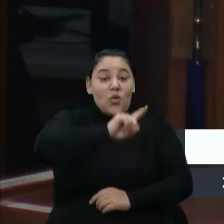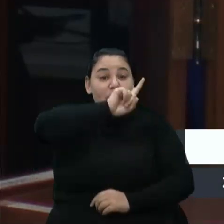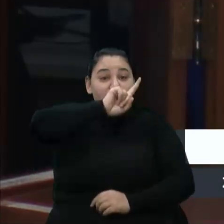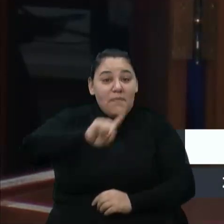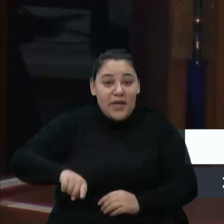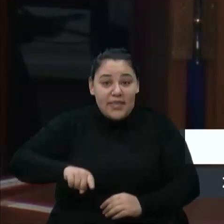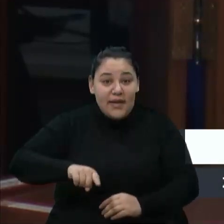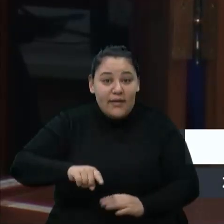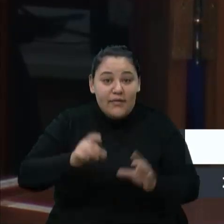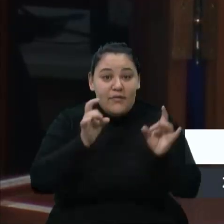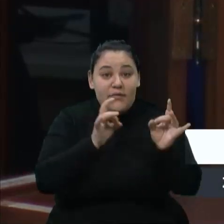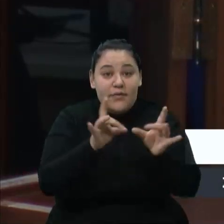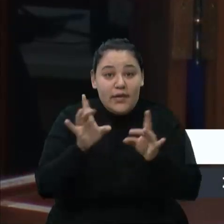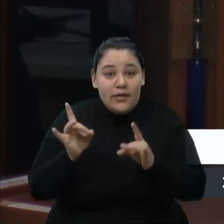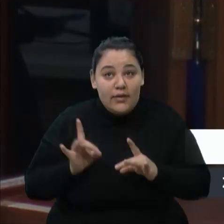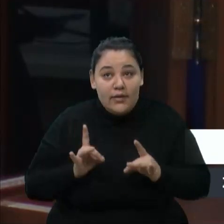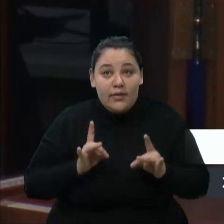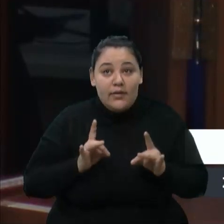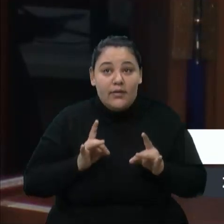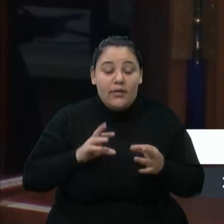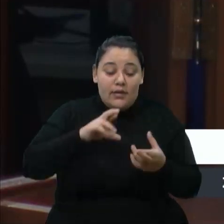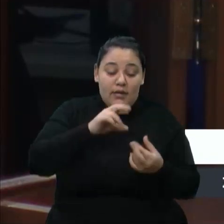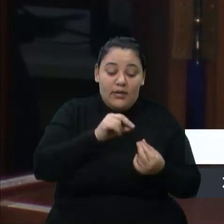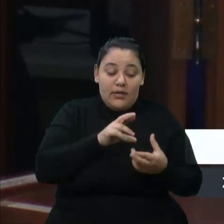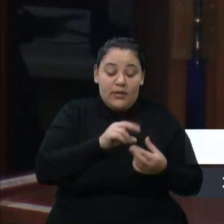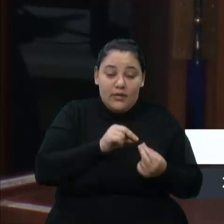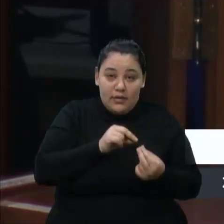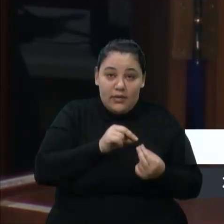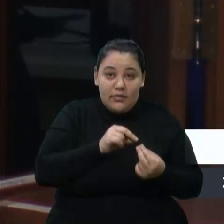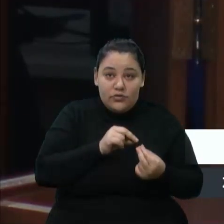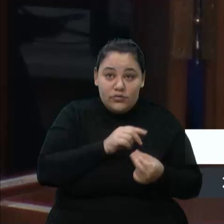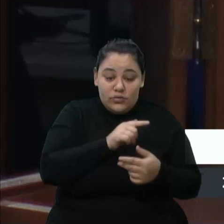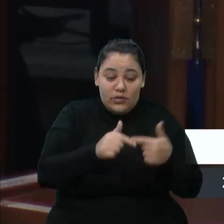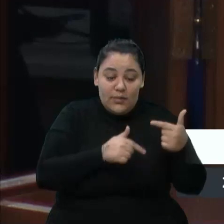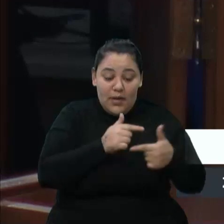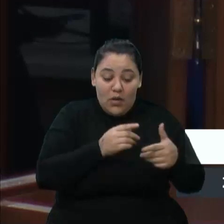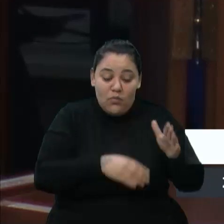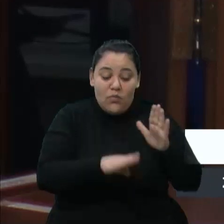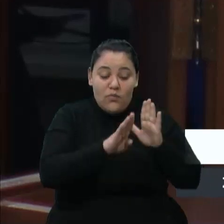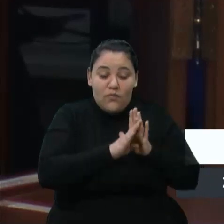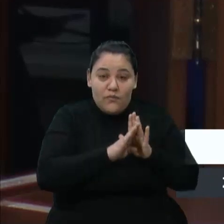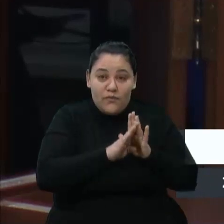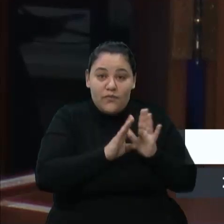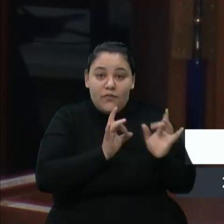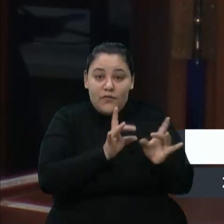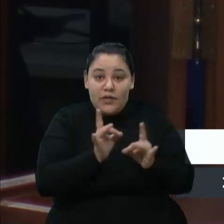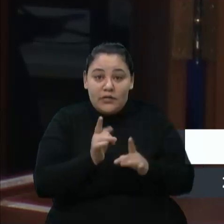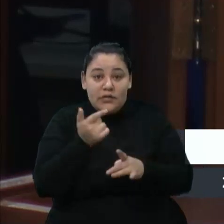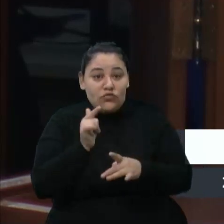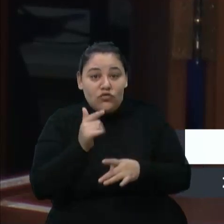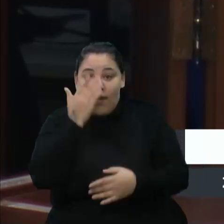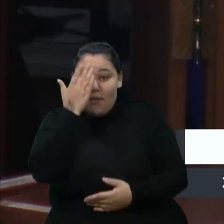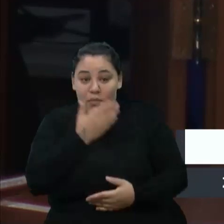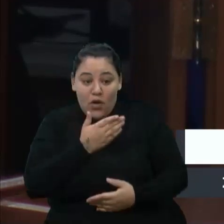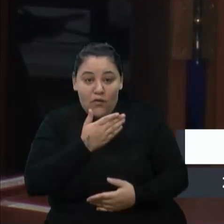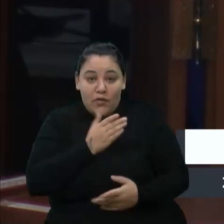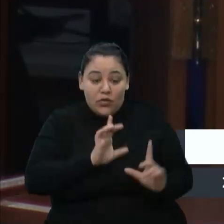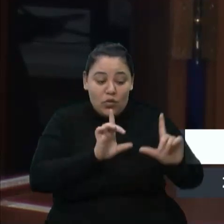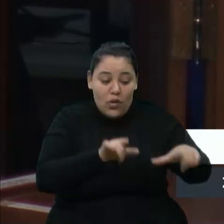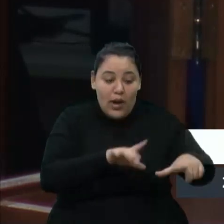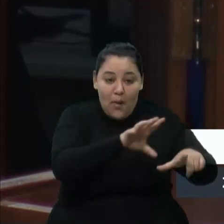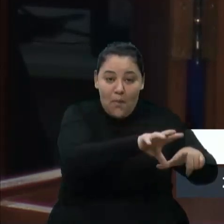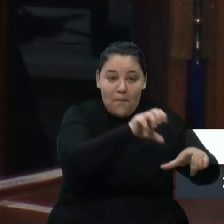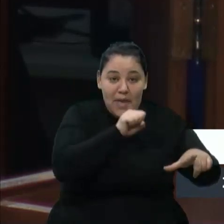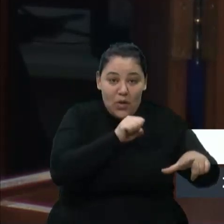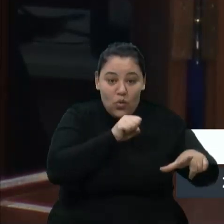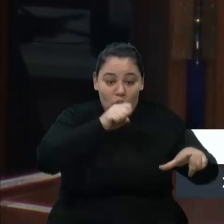estocagem, a comercialização, a reciclagem e o processamento e o beneficiamento de materiais sem a comprovação de origem no âmbito de Caxias